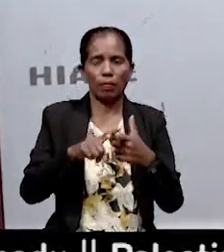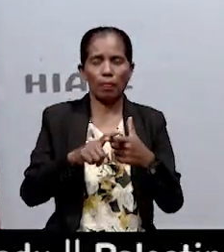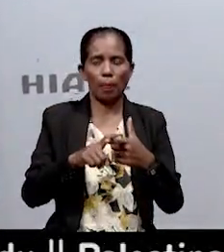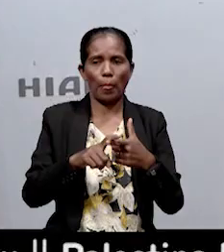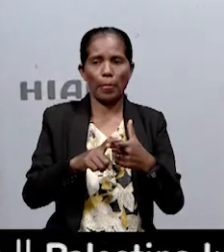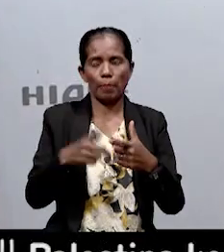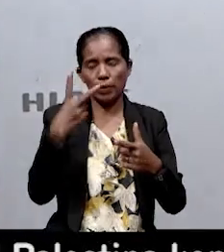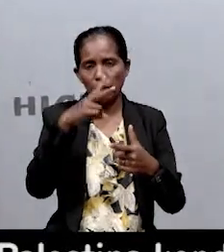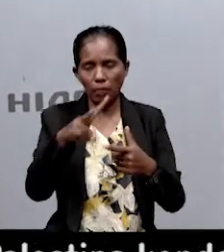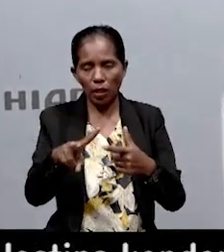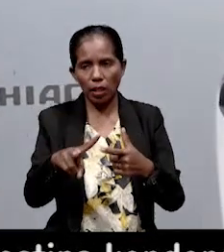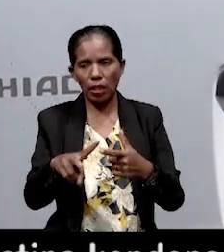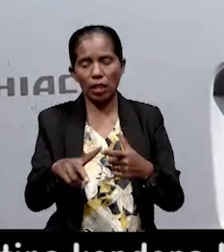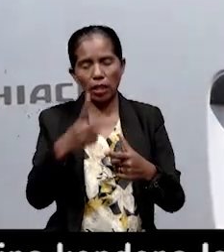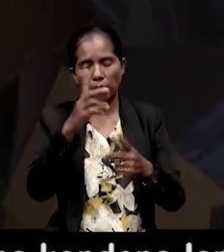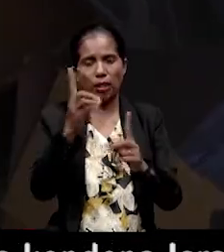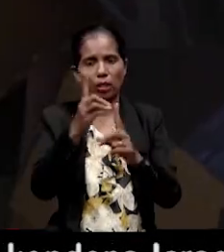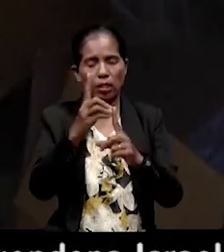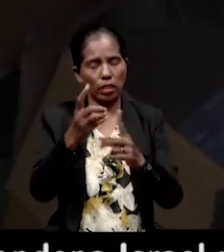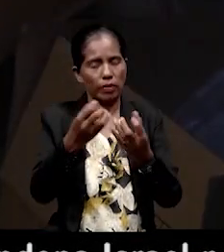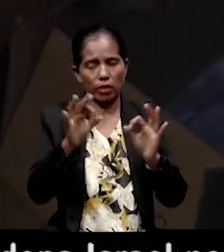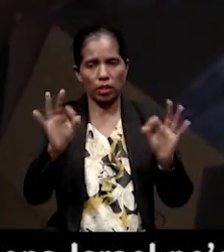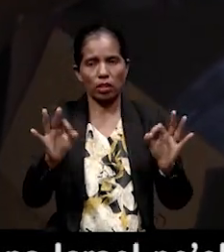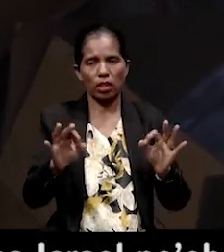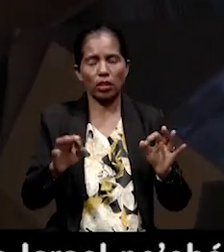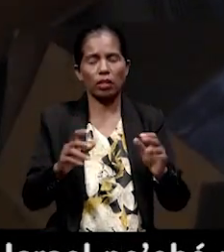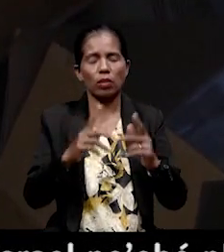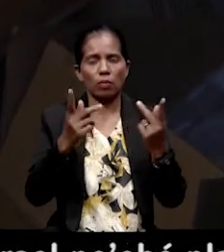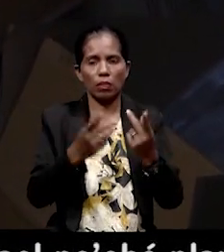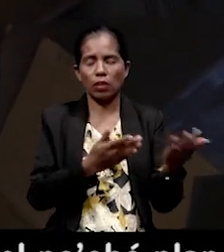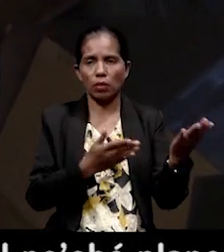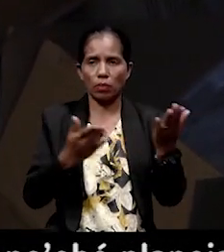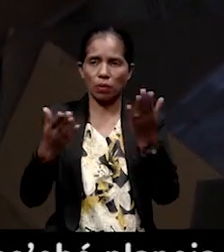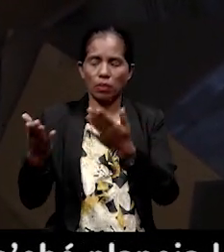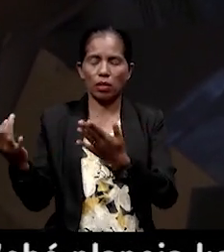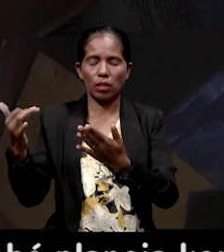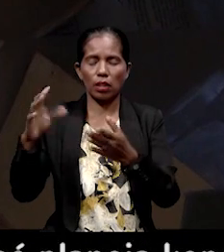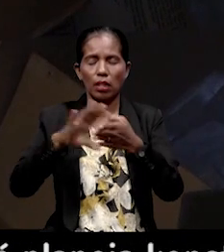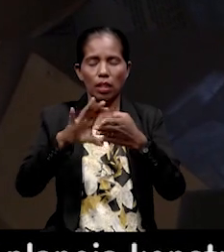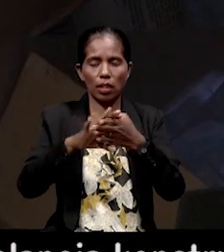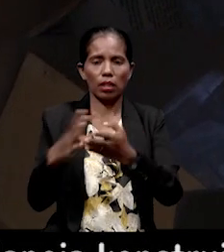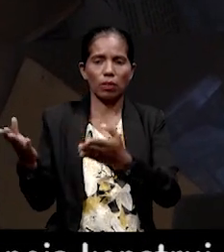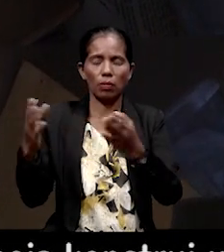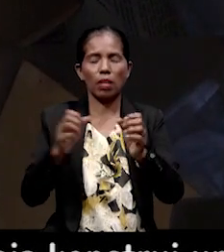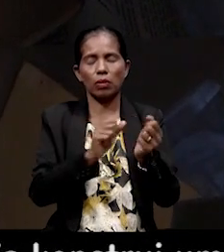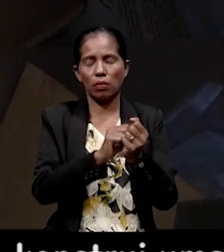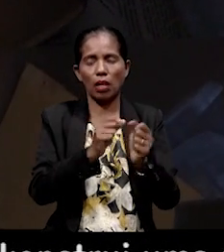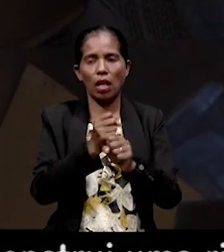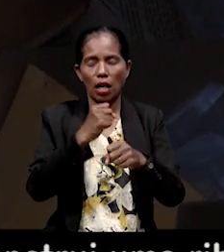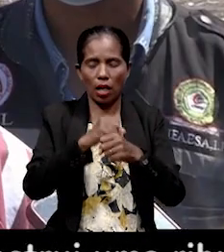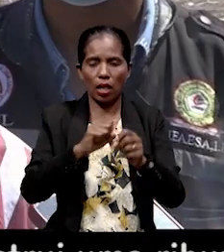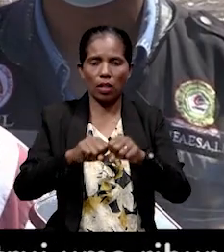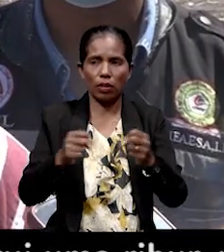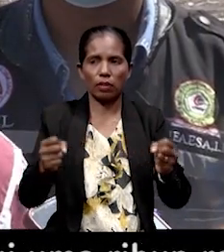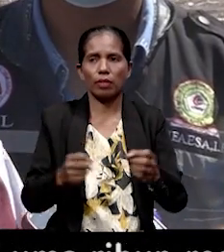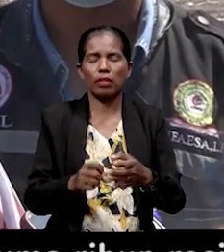selazen depois companhia rasik mak hata hata ma sernya pedido mai ho de halo destruição ne mak ho hilor mai destruição ne be sertiba produto oi